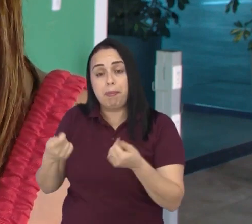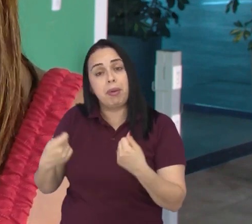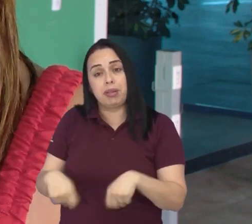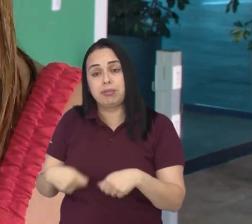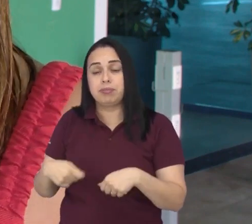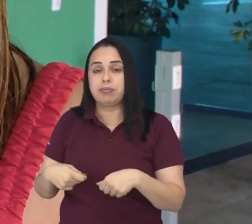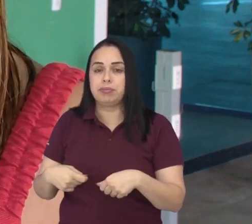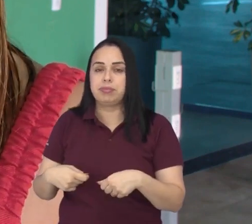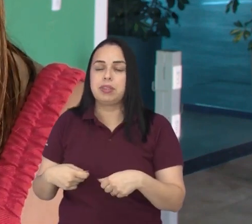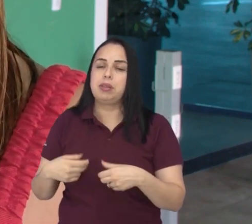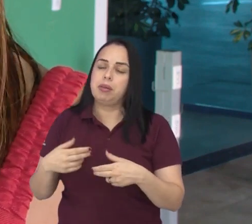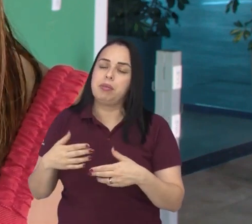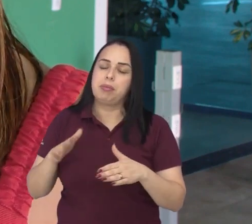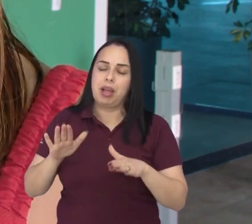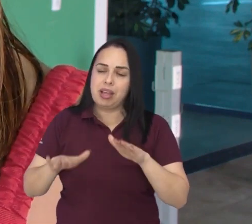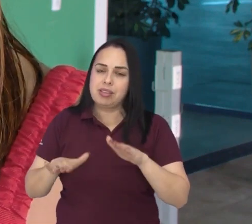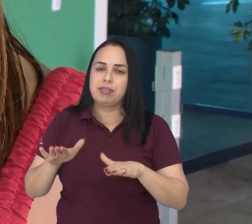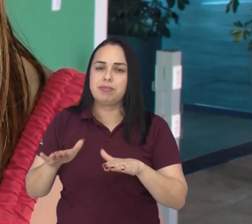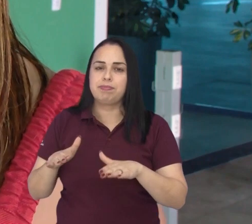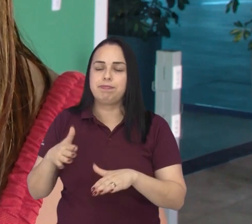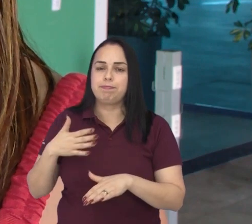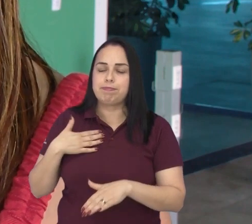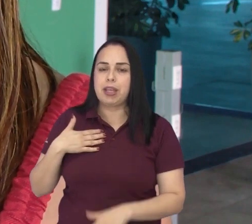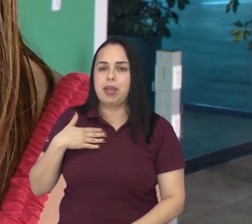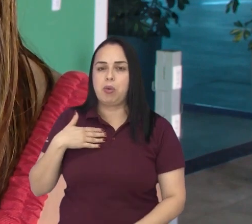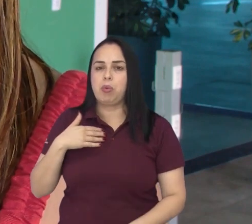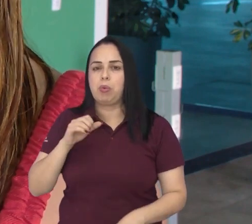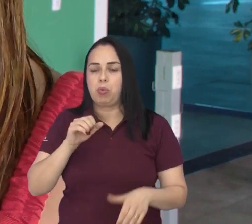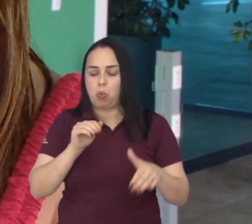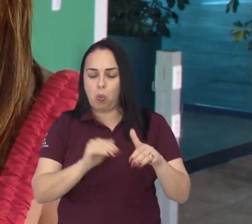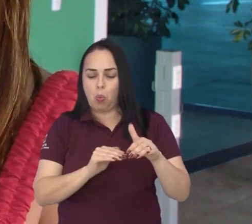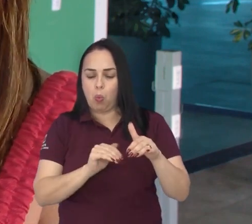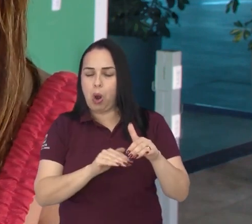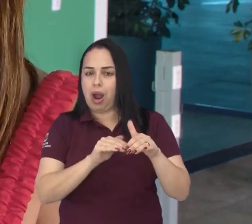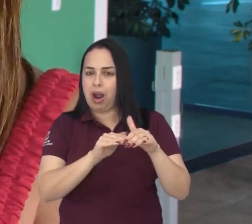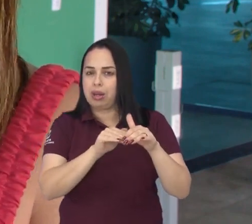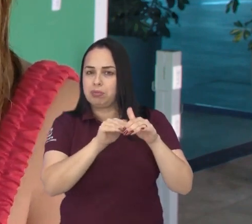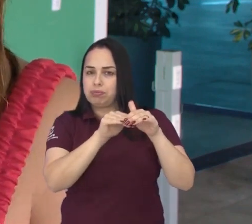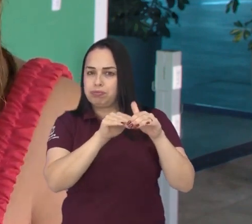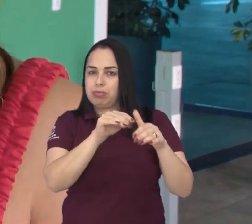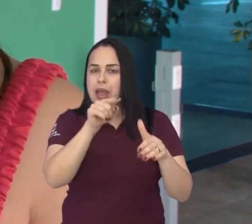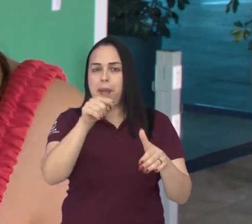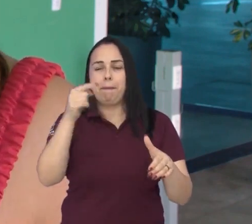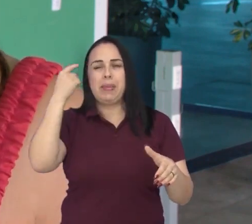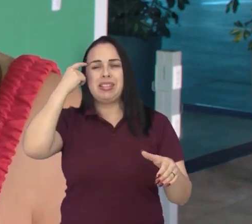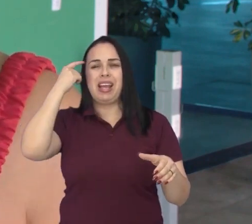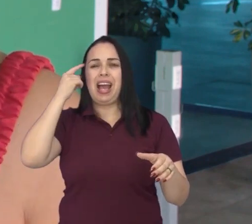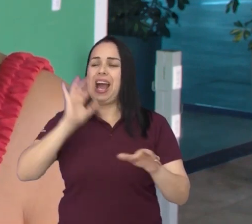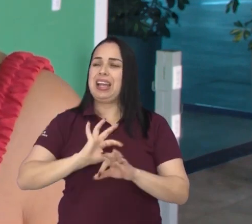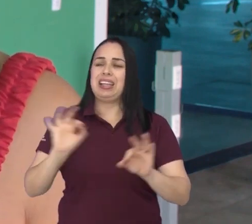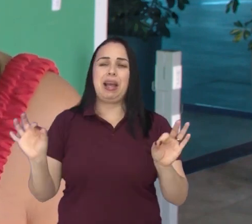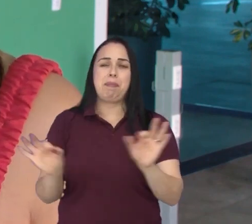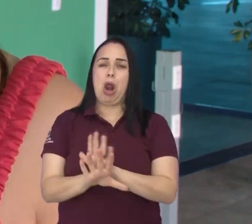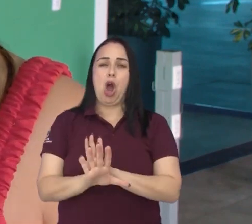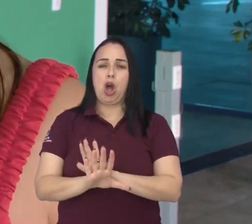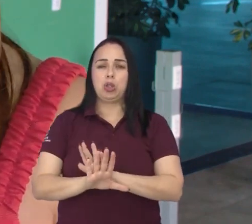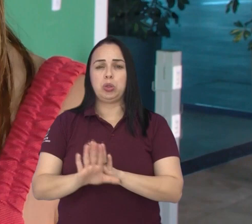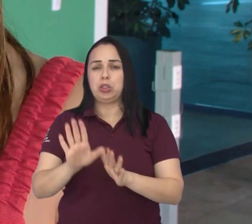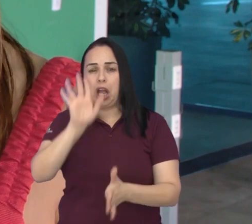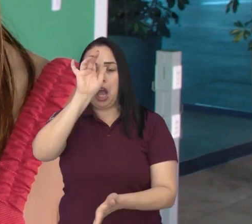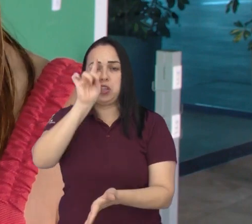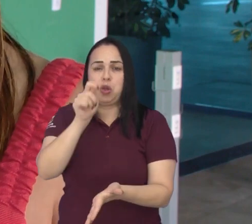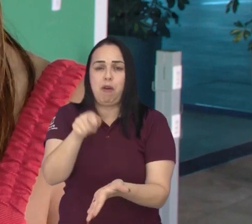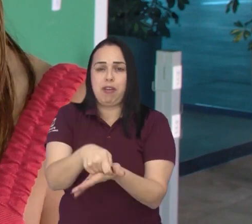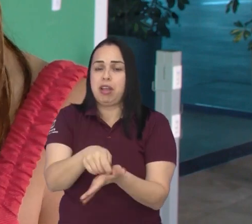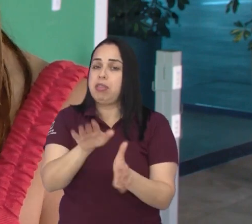desse resíduo. E muitas das vezes, quando eu acondiciono de forma subterrânea, a população pode pensar que o sistema está resolvido. E